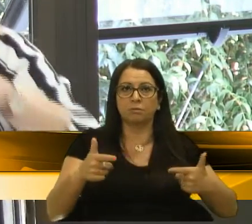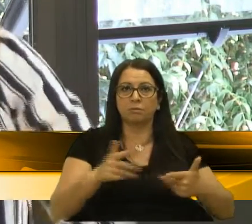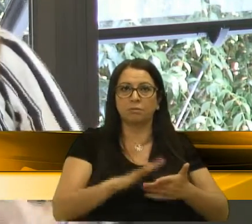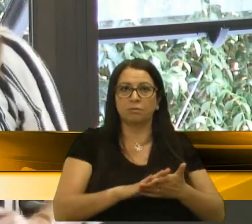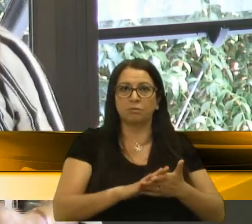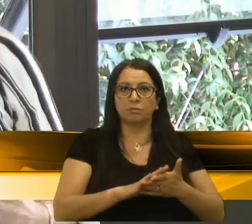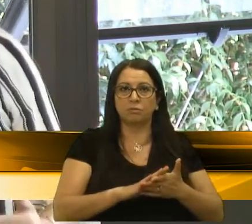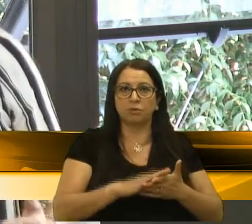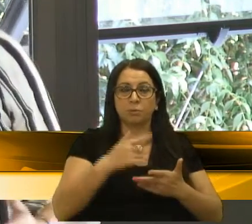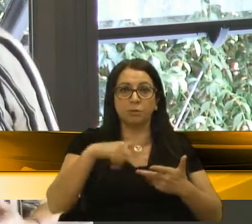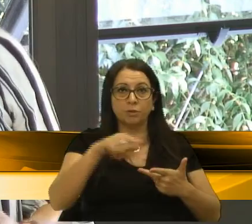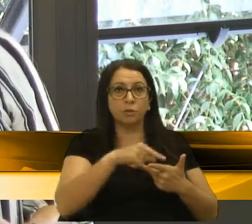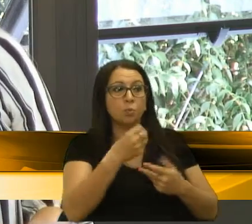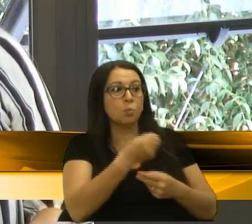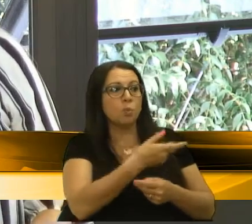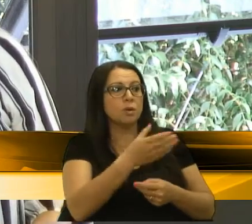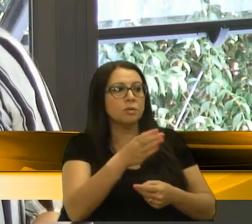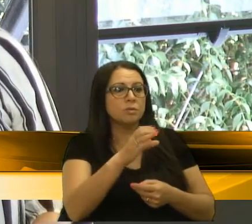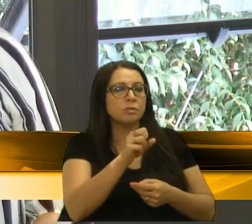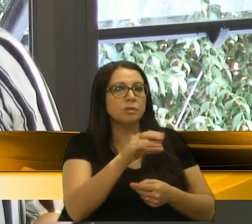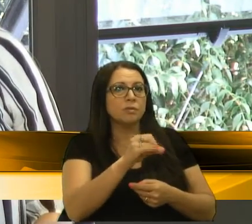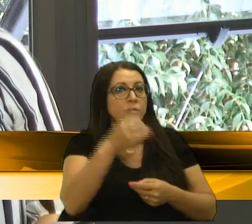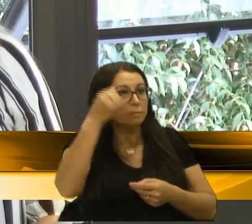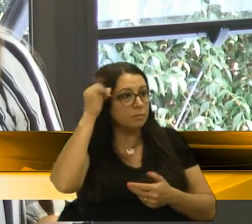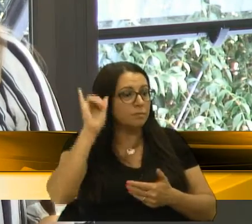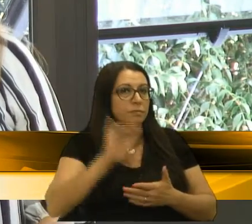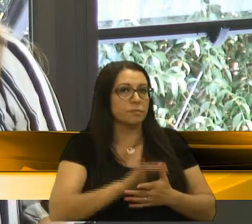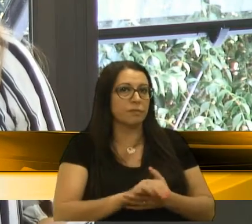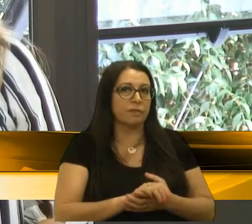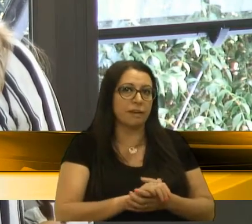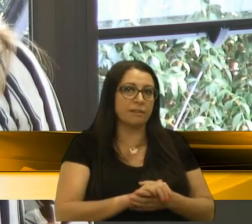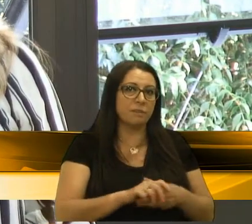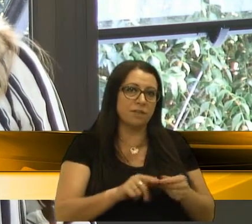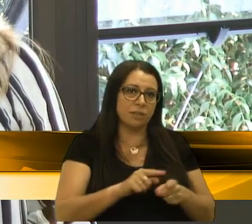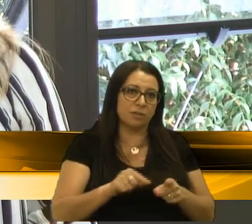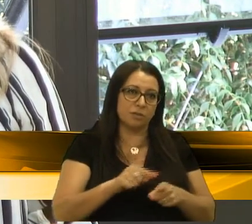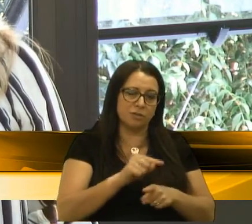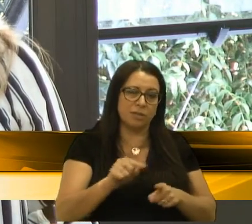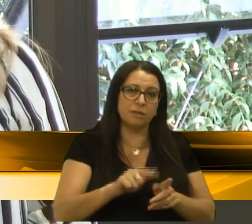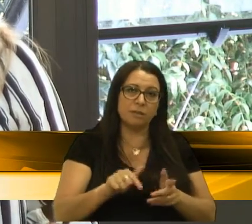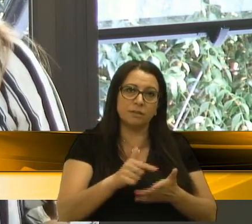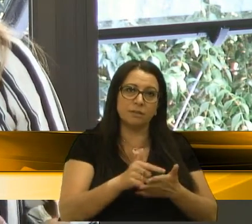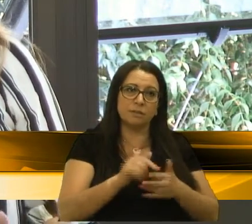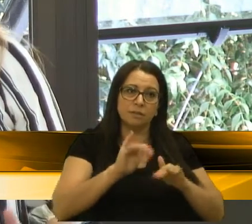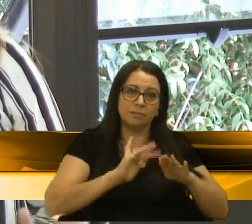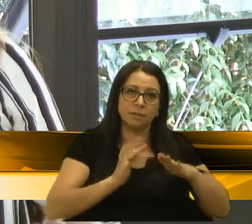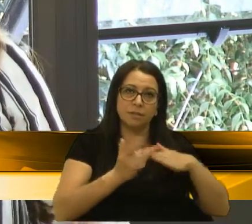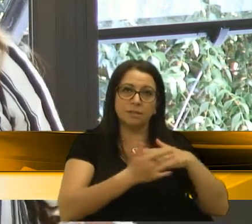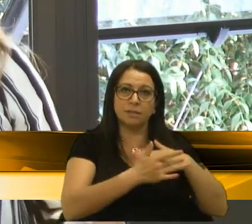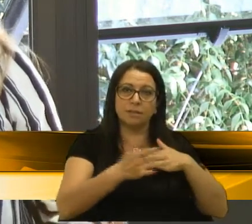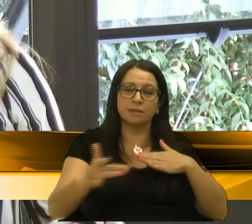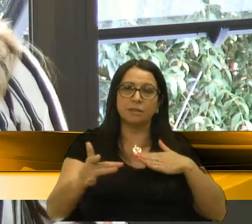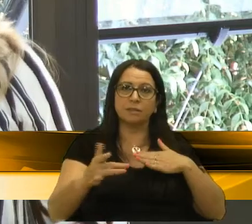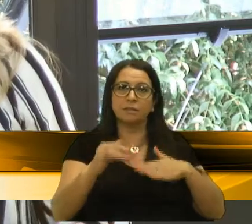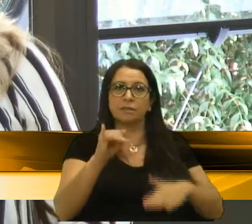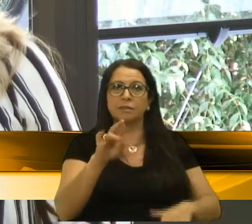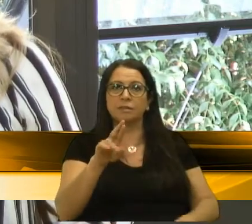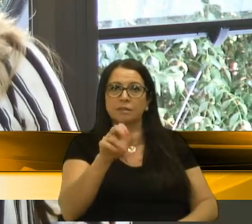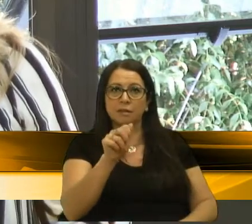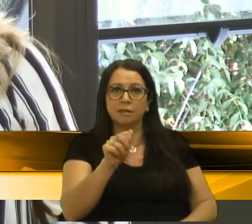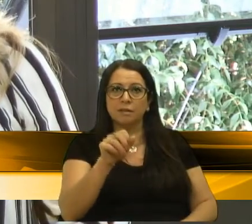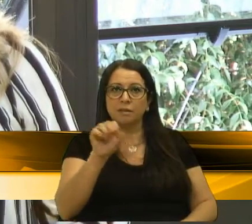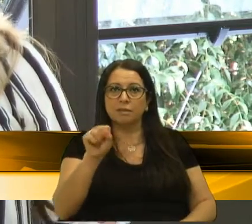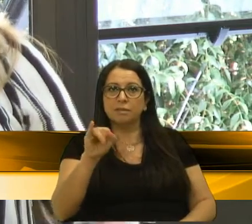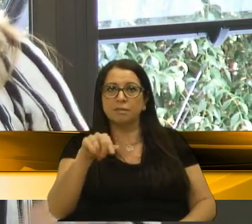pico, de quantos casos a gente conseguir evitar, né? A gente acompanha pela imprensa o caso do Irã e de